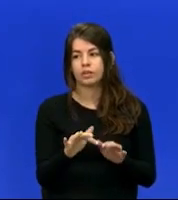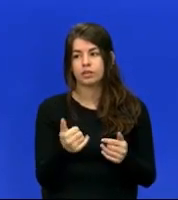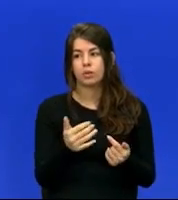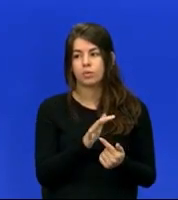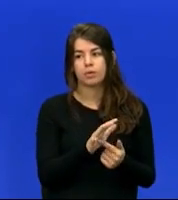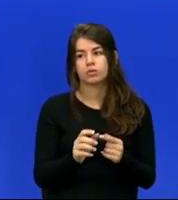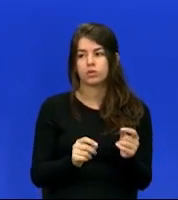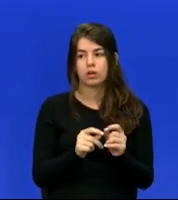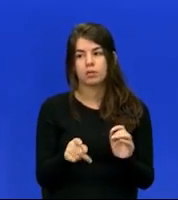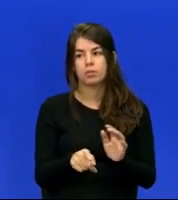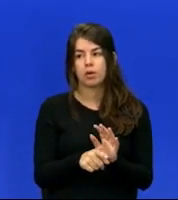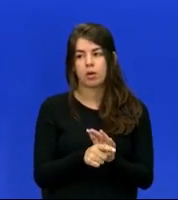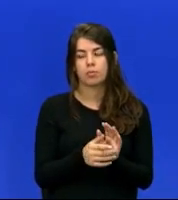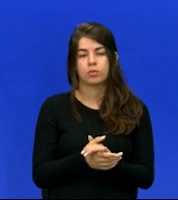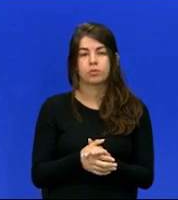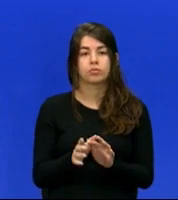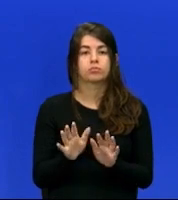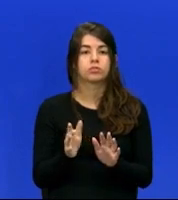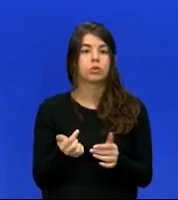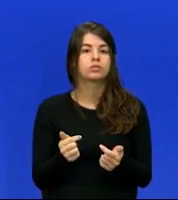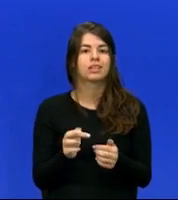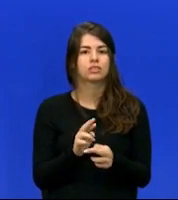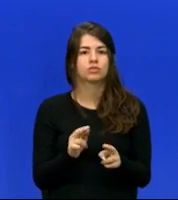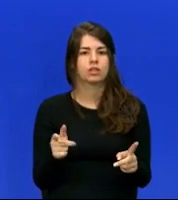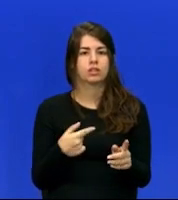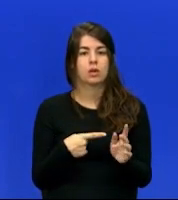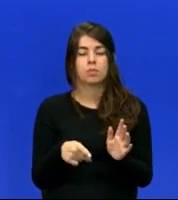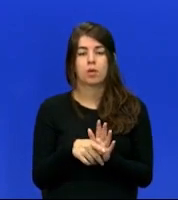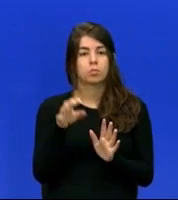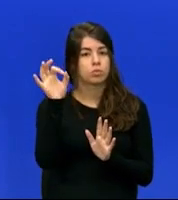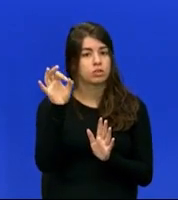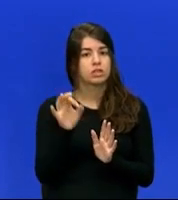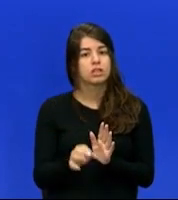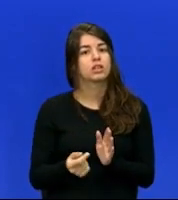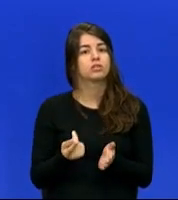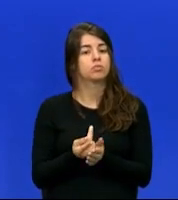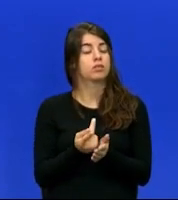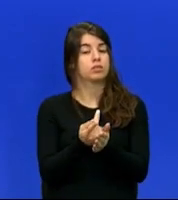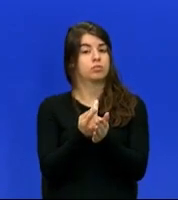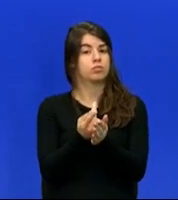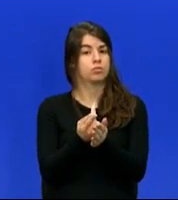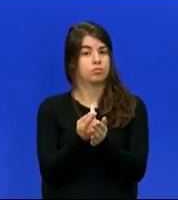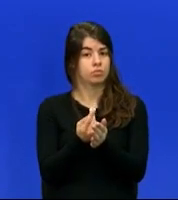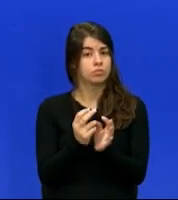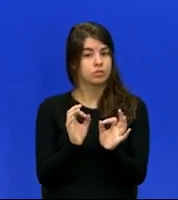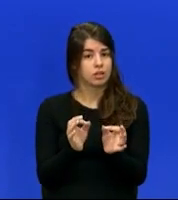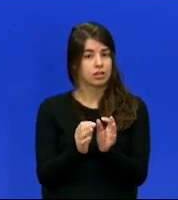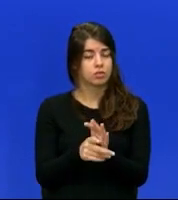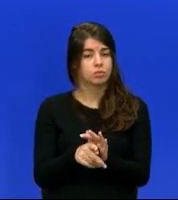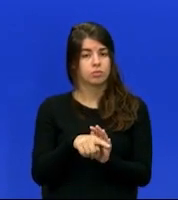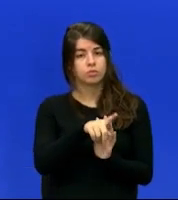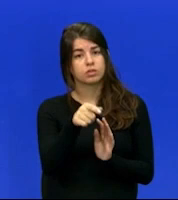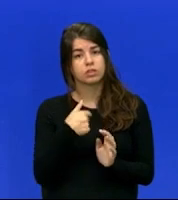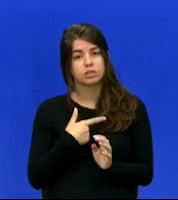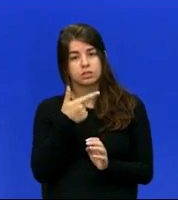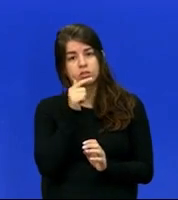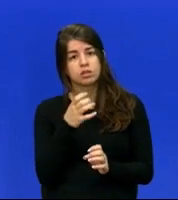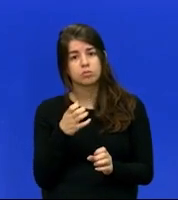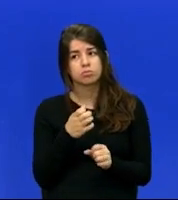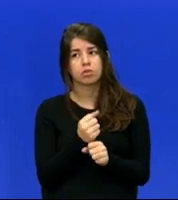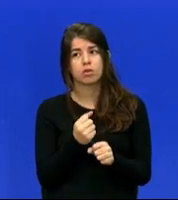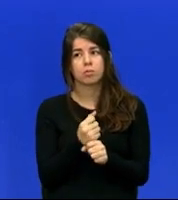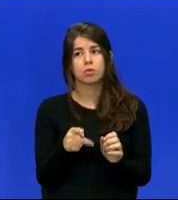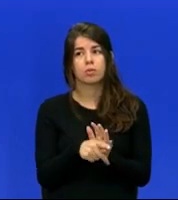representação dela através do sino não é diferente a percentual referente a uma outra distribuição que você tenha calculado,